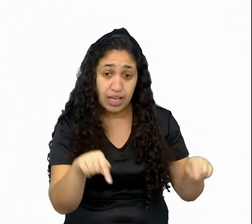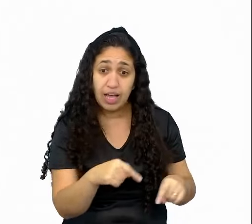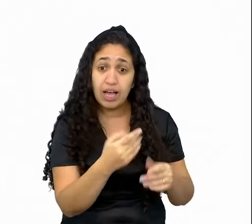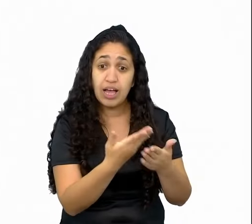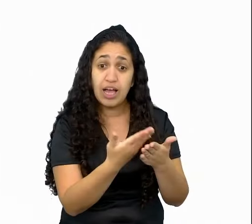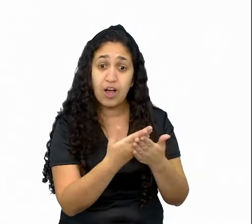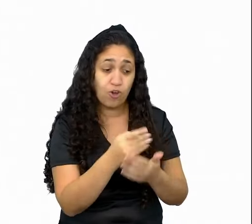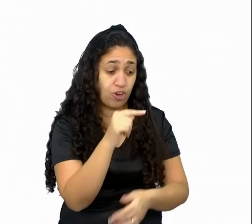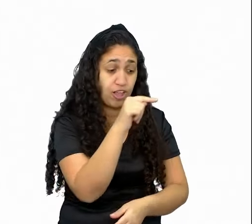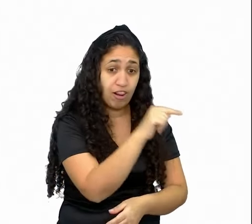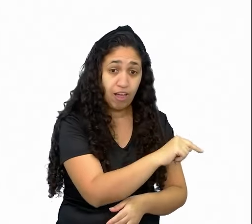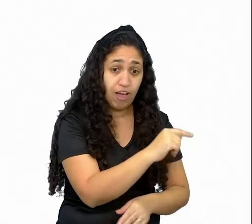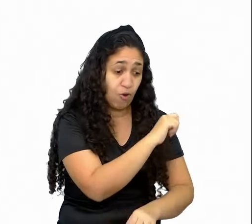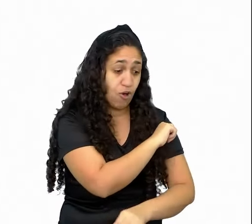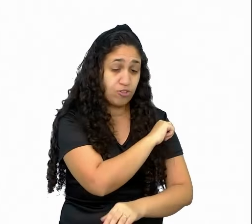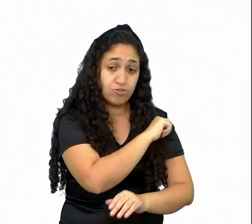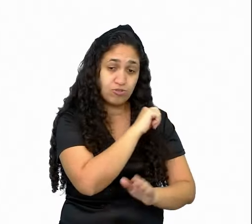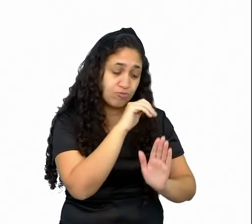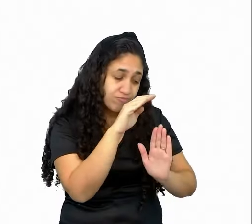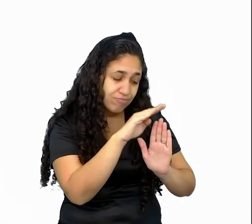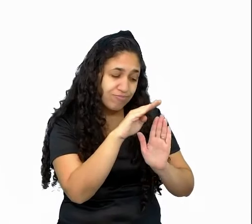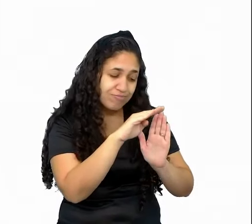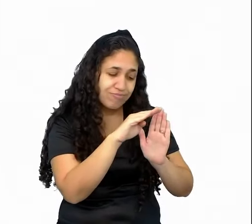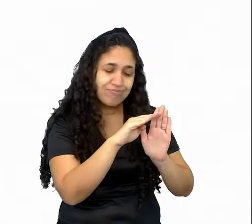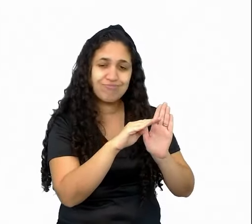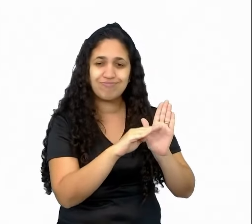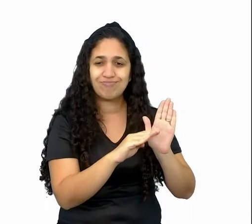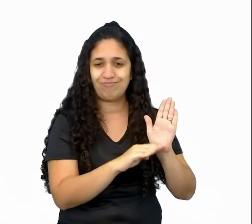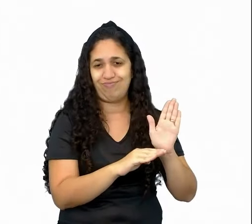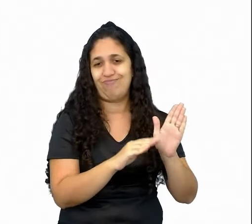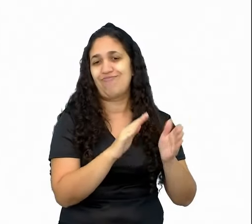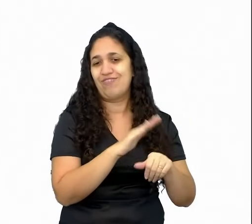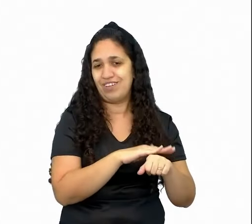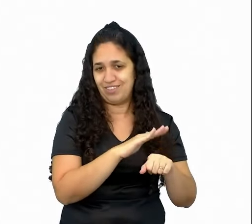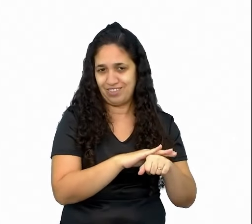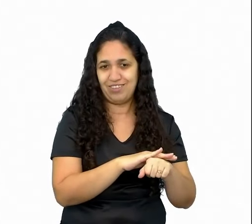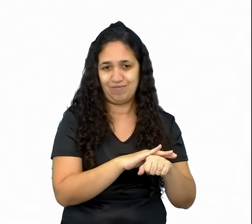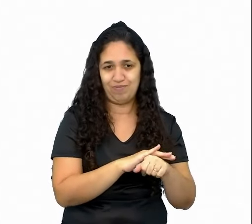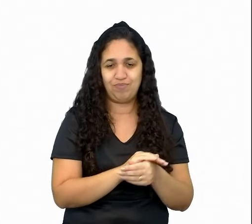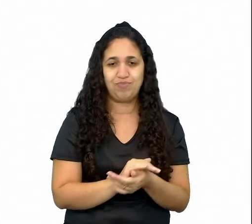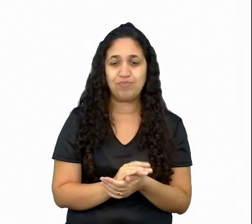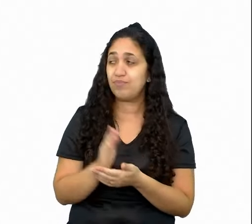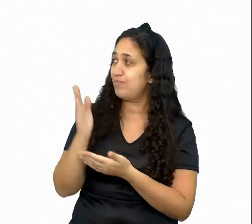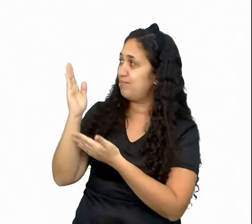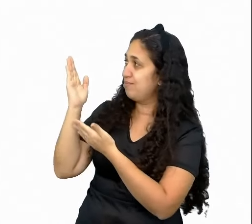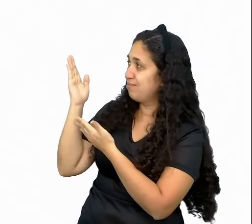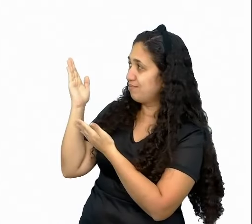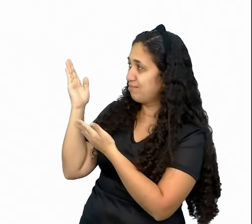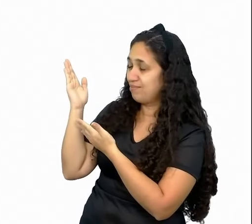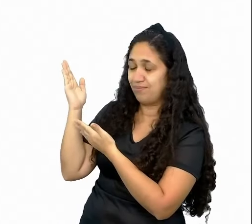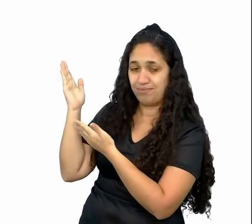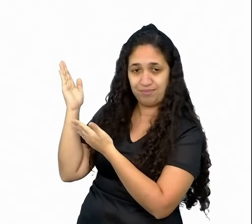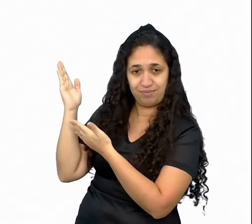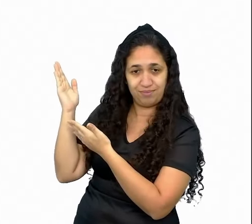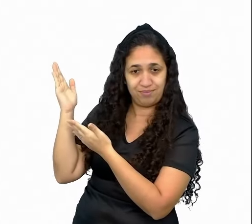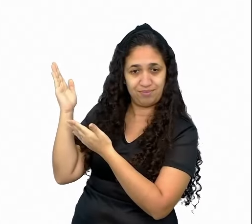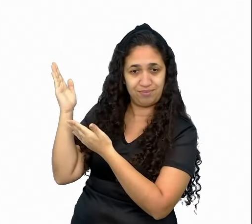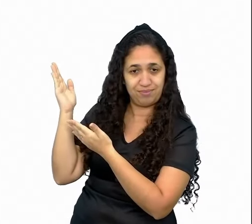ter que fazer esse passo a passo, certo? Olhando para as atividades. Eu deixo aqui para vocês